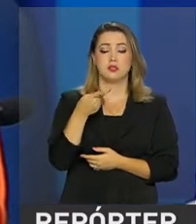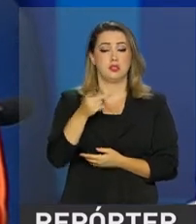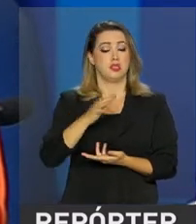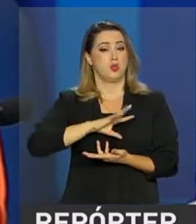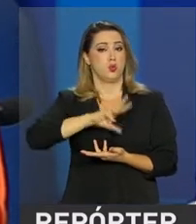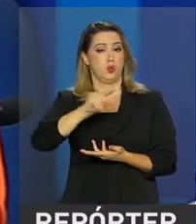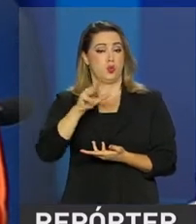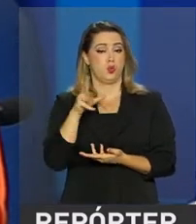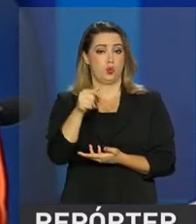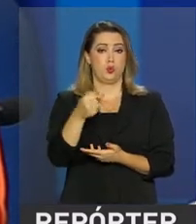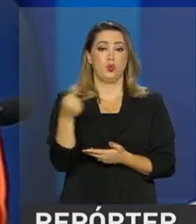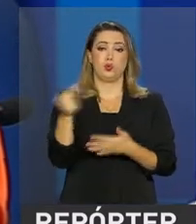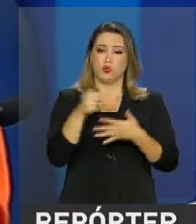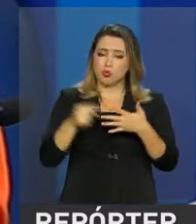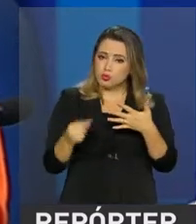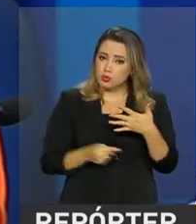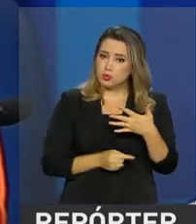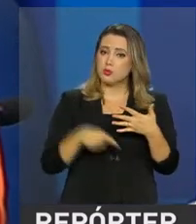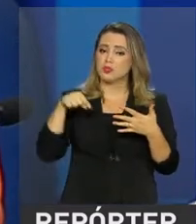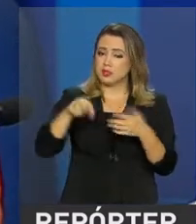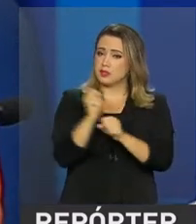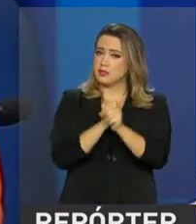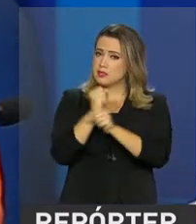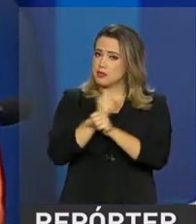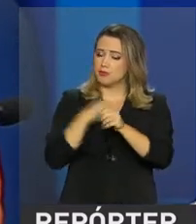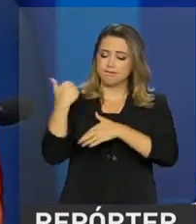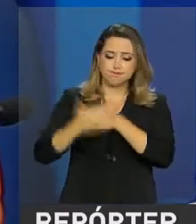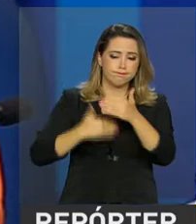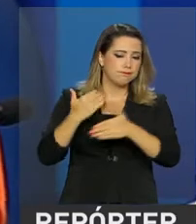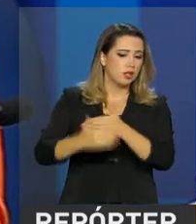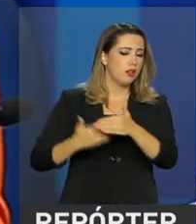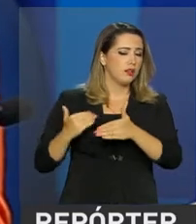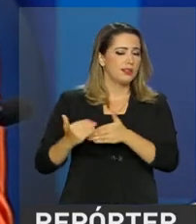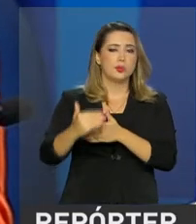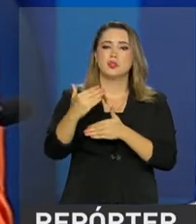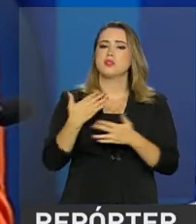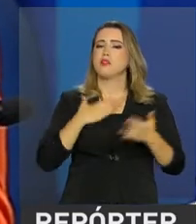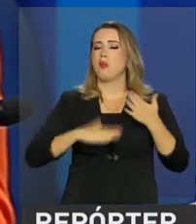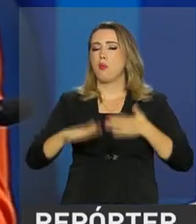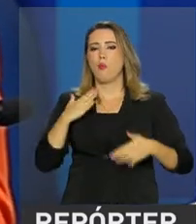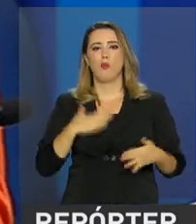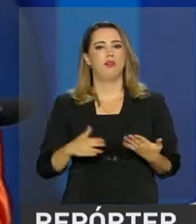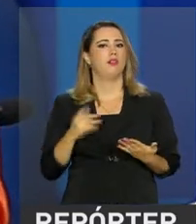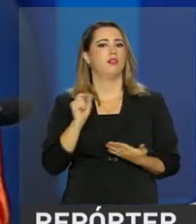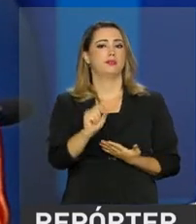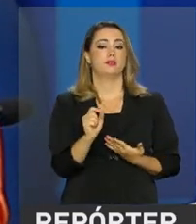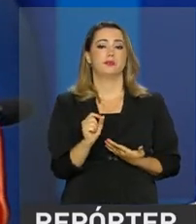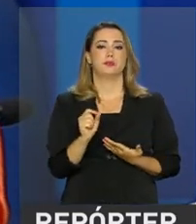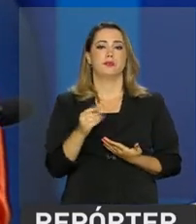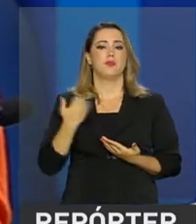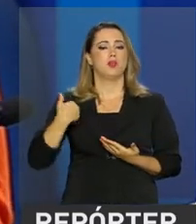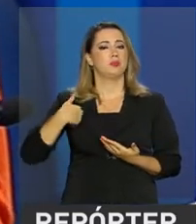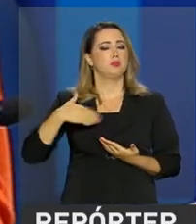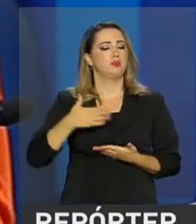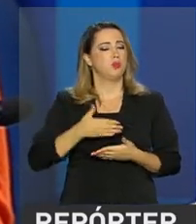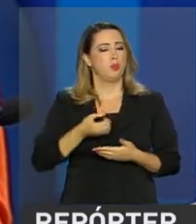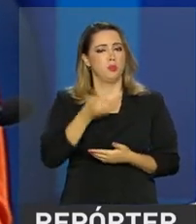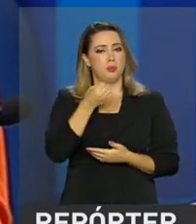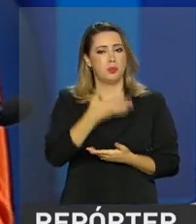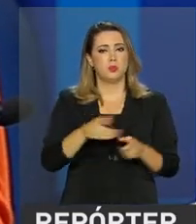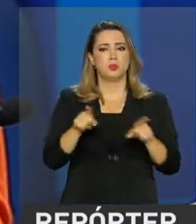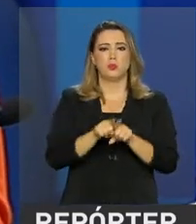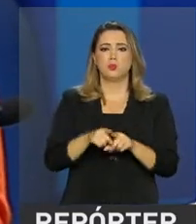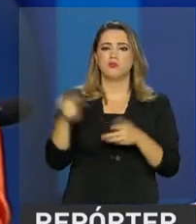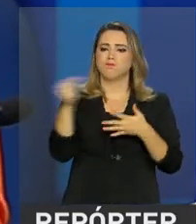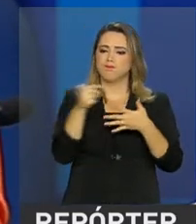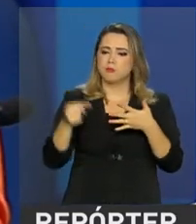todos os dados para dizer que o Enem 2017 transcorreu com muita tranquilidade, com muita calma e com